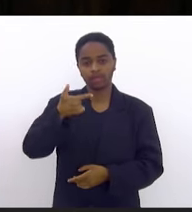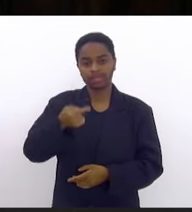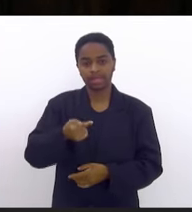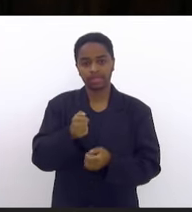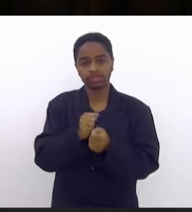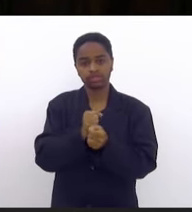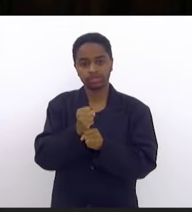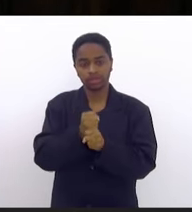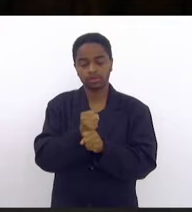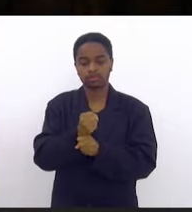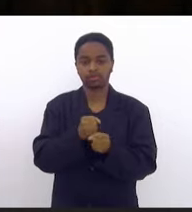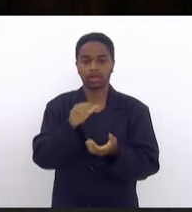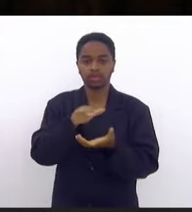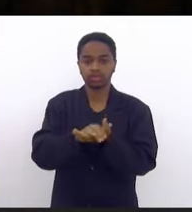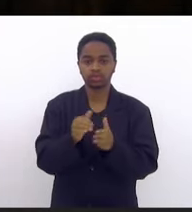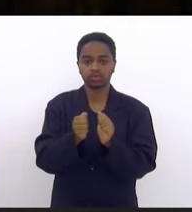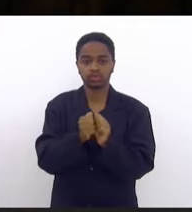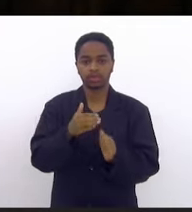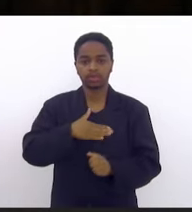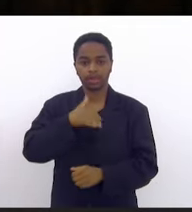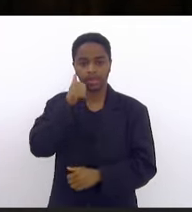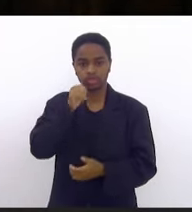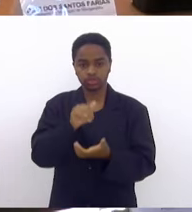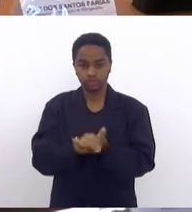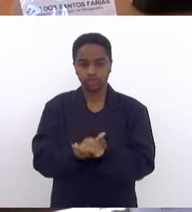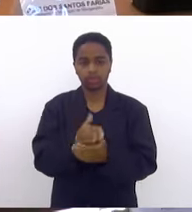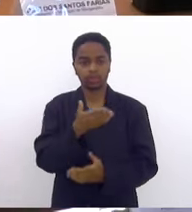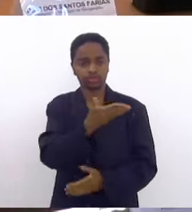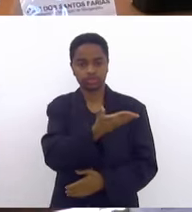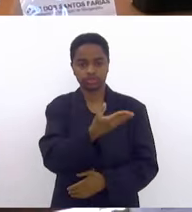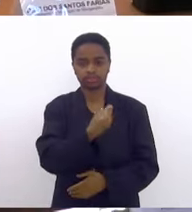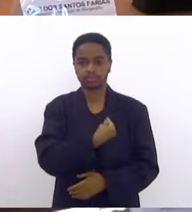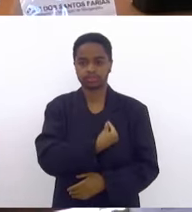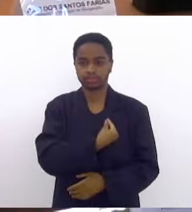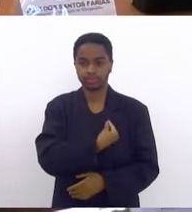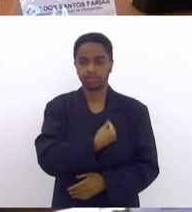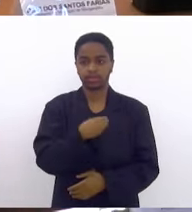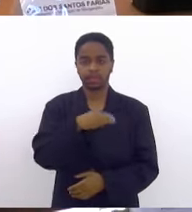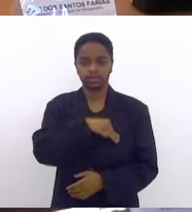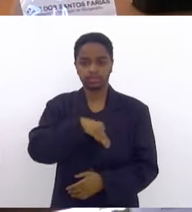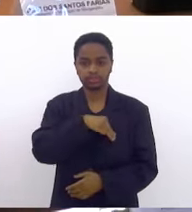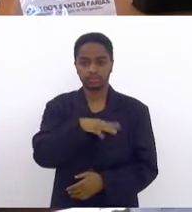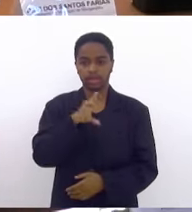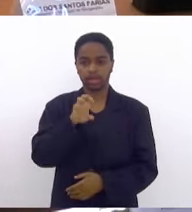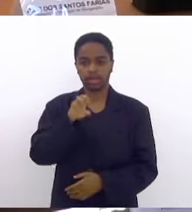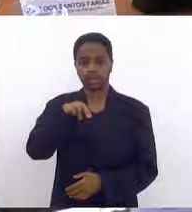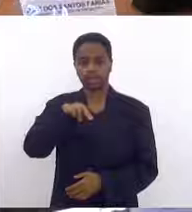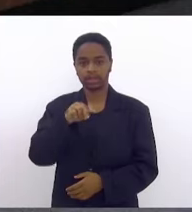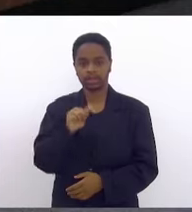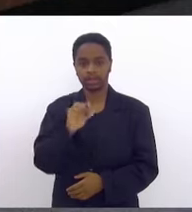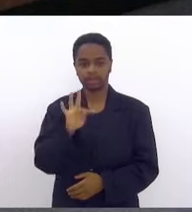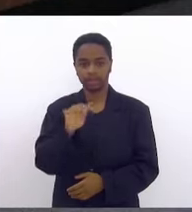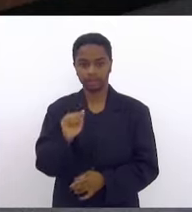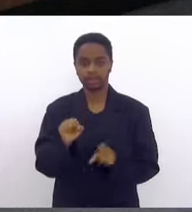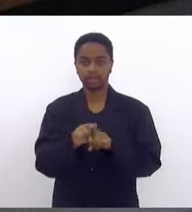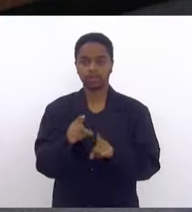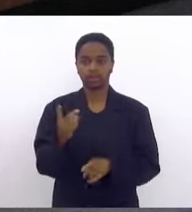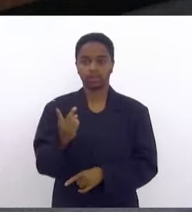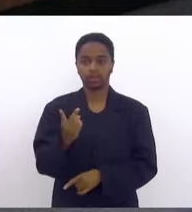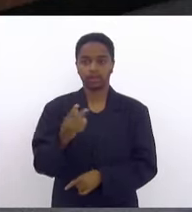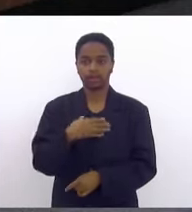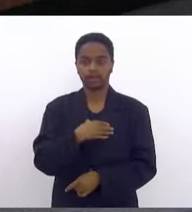de casado com a minha esposa que está ali, né? Missionária Renata, os dois filhos,